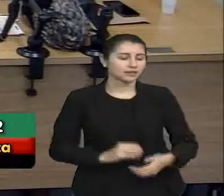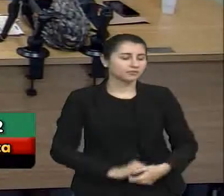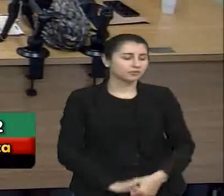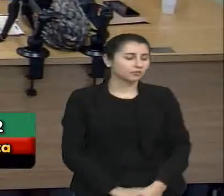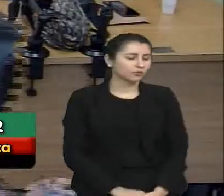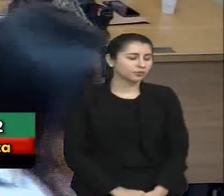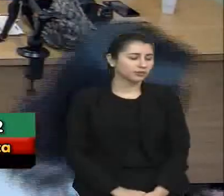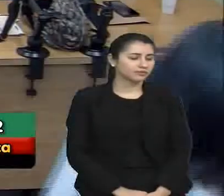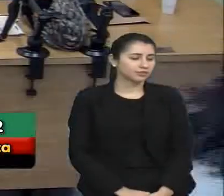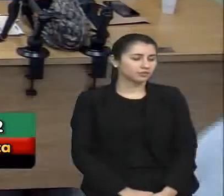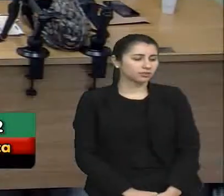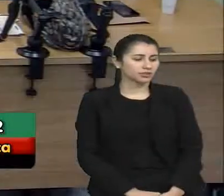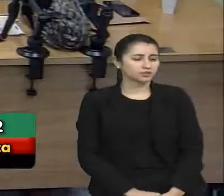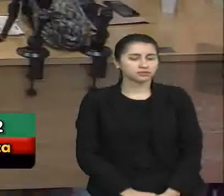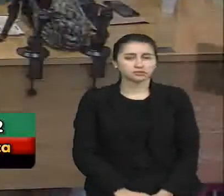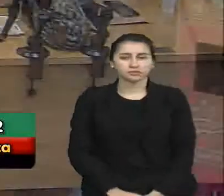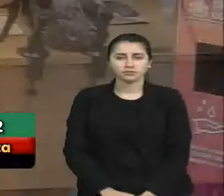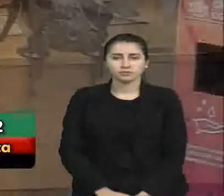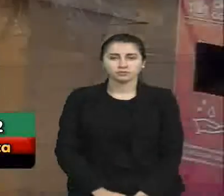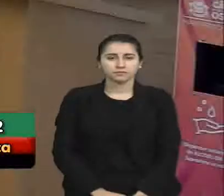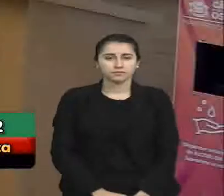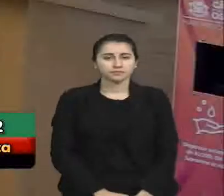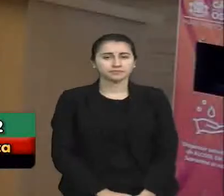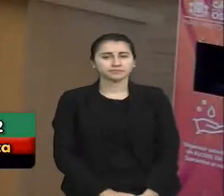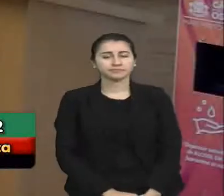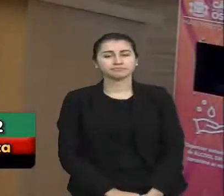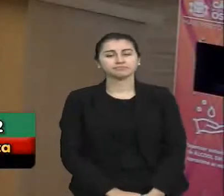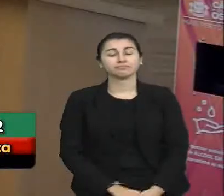Muito obrigada, Simone. Eu gostaria de